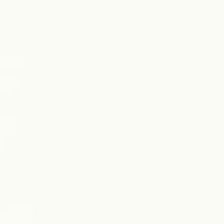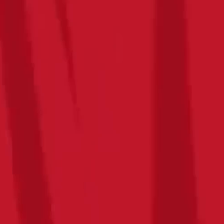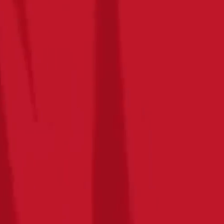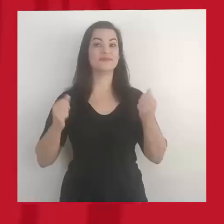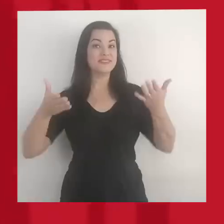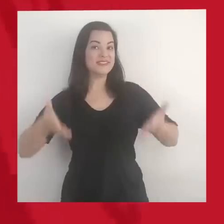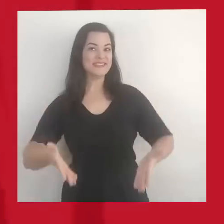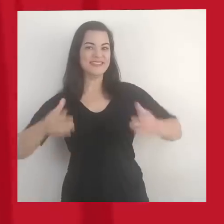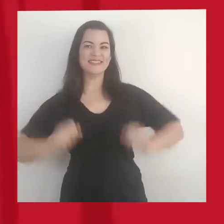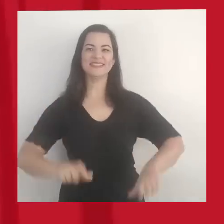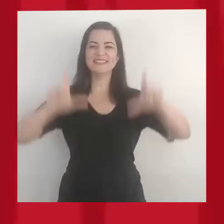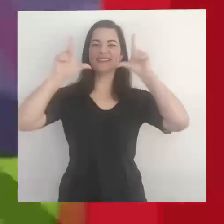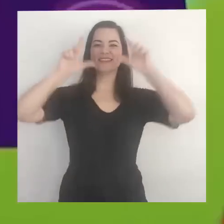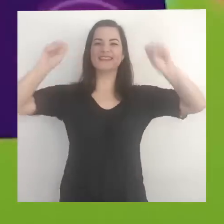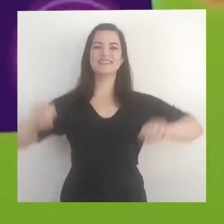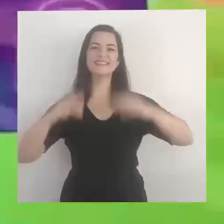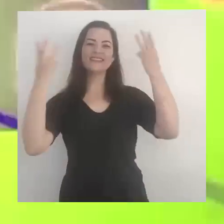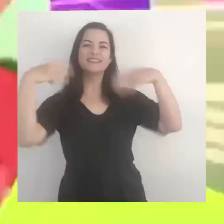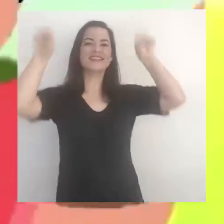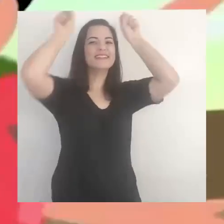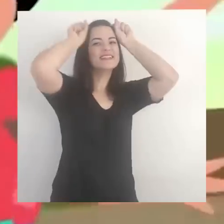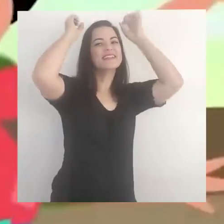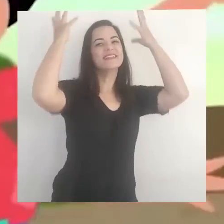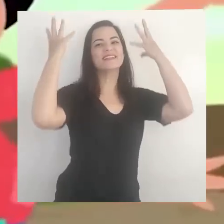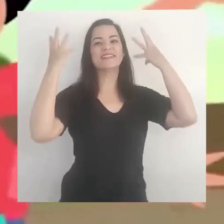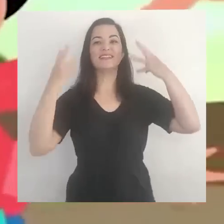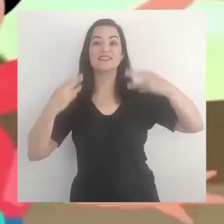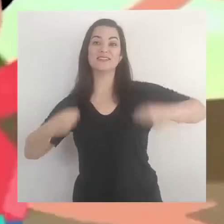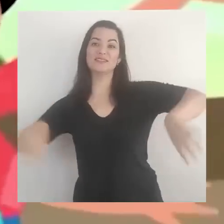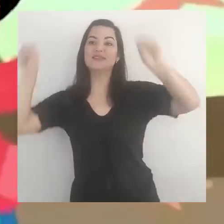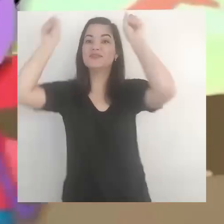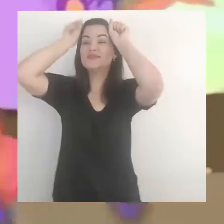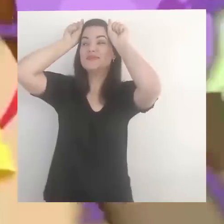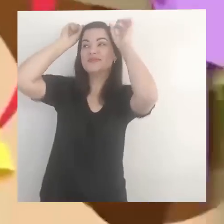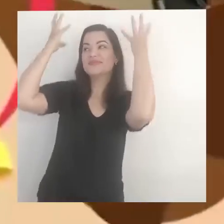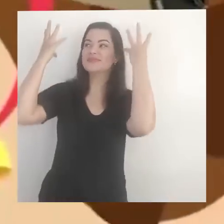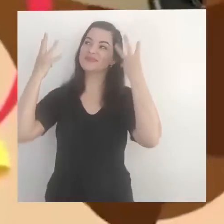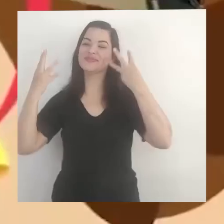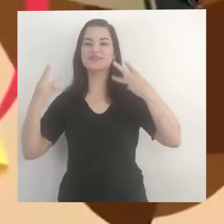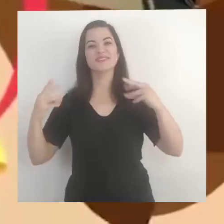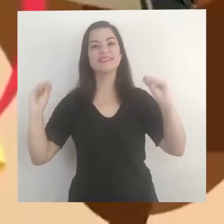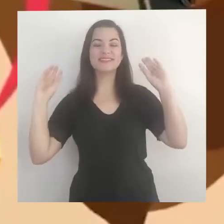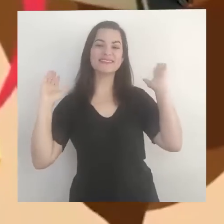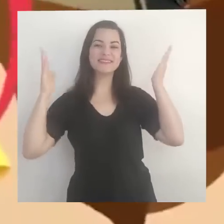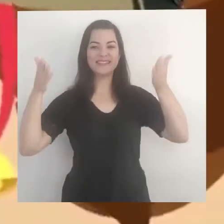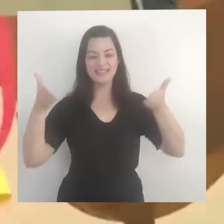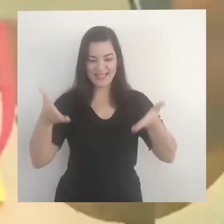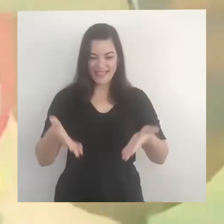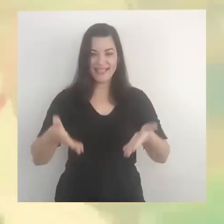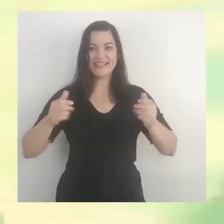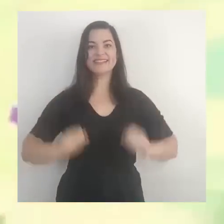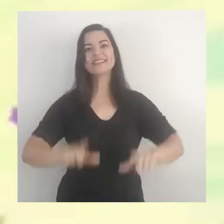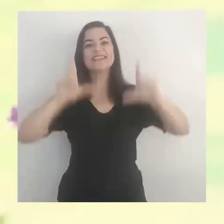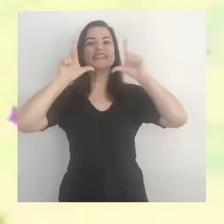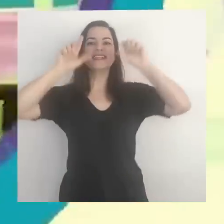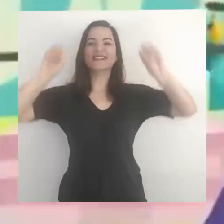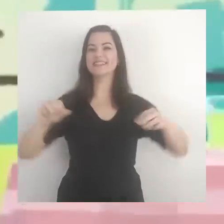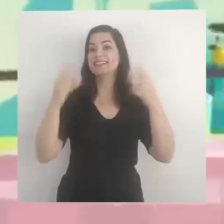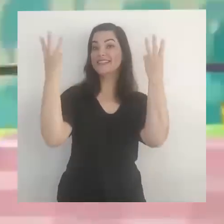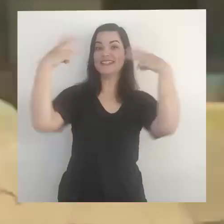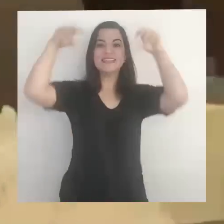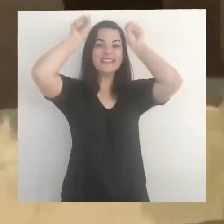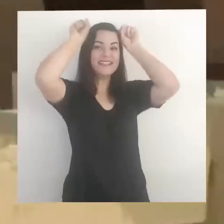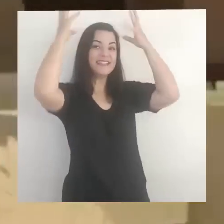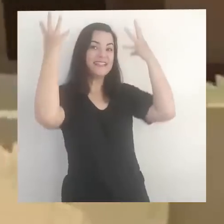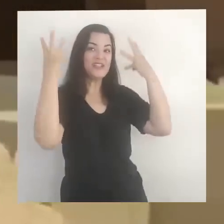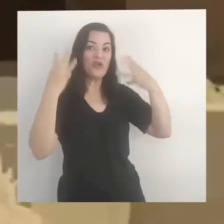Tchau! Esse é o show da Luna, Luna, Luna. Esse é o